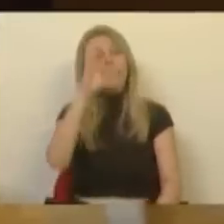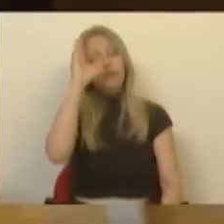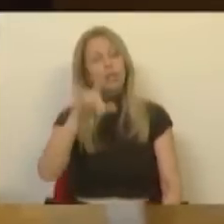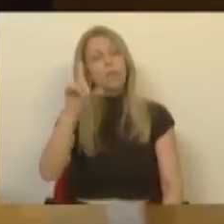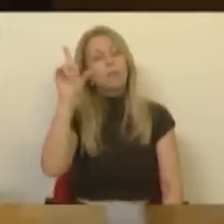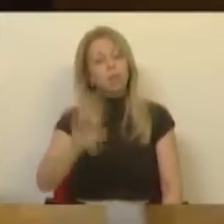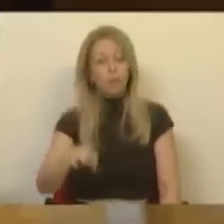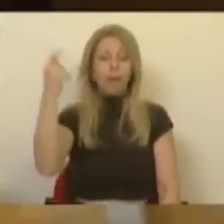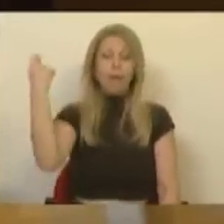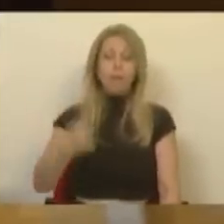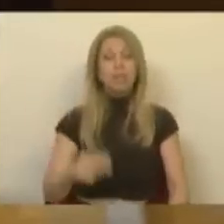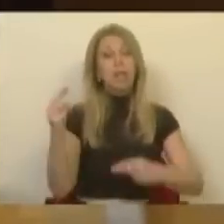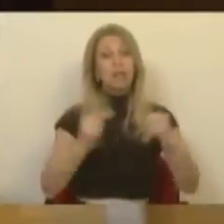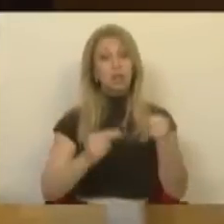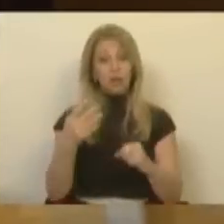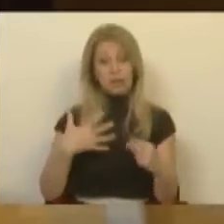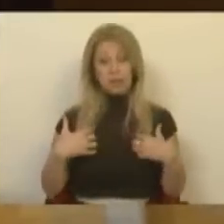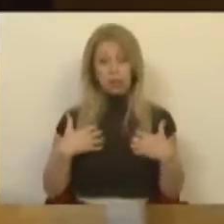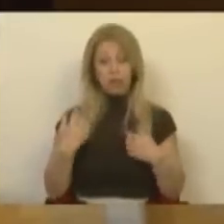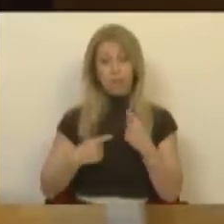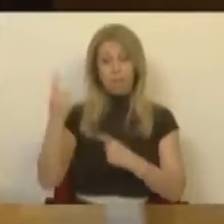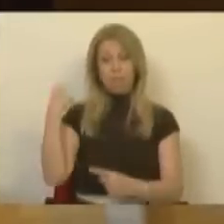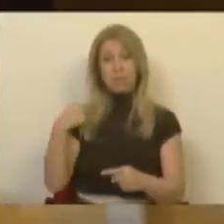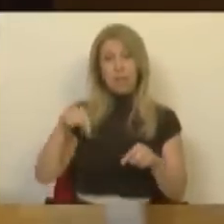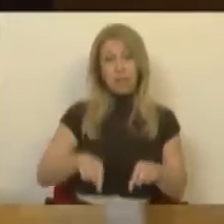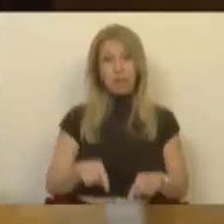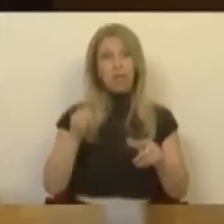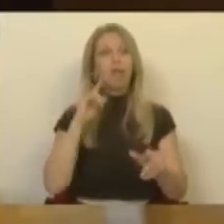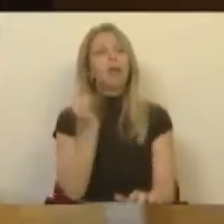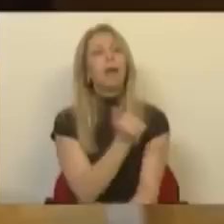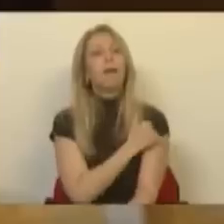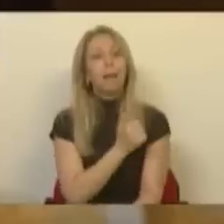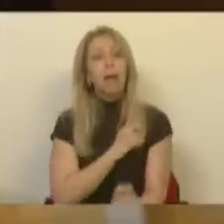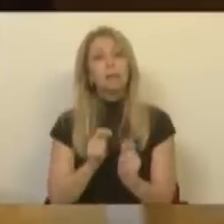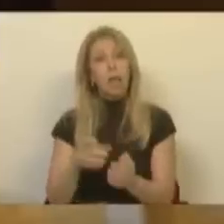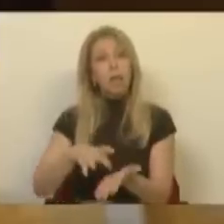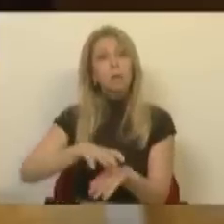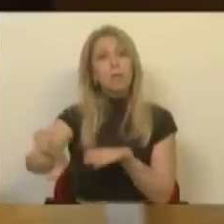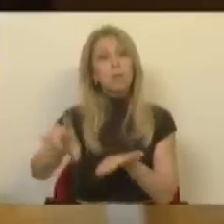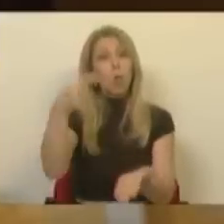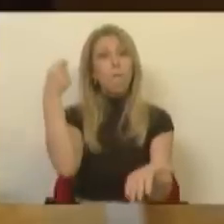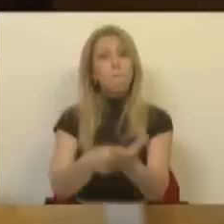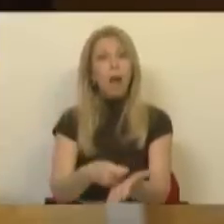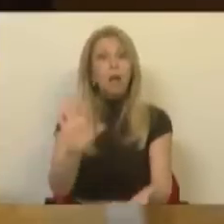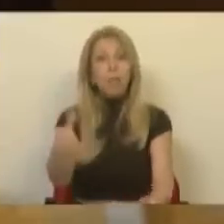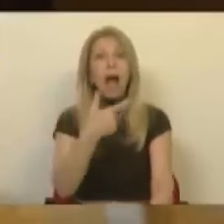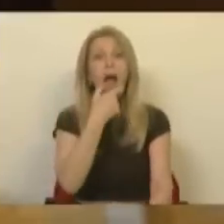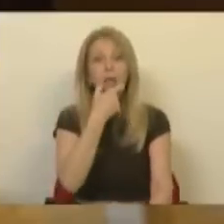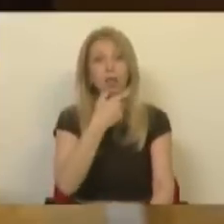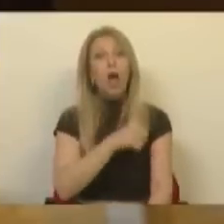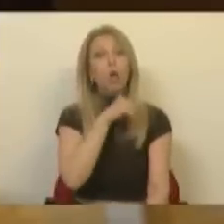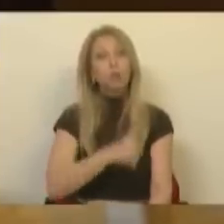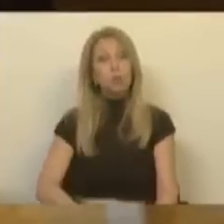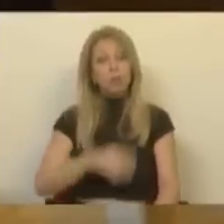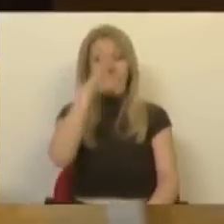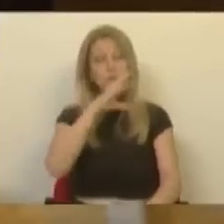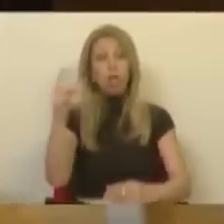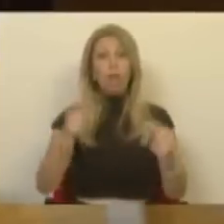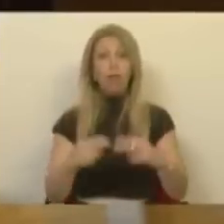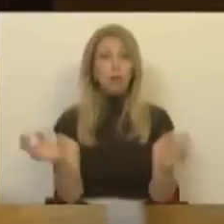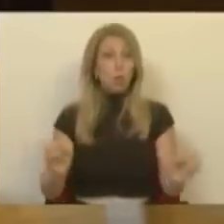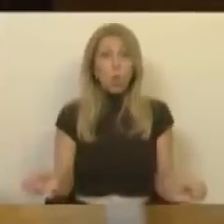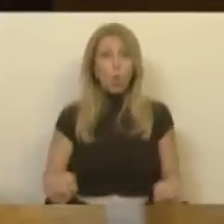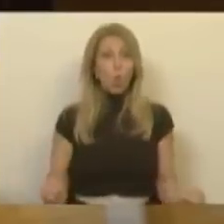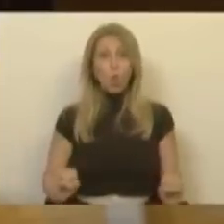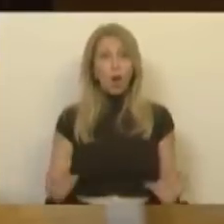Medina esteve nesta casa na sexta-feira passada que a indenização foi paga sem autorização do ministério das Finanças hoje só